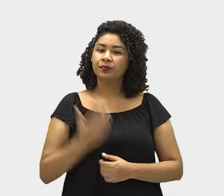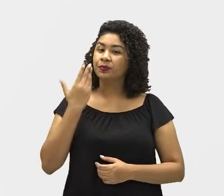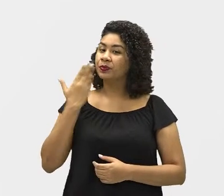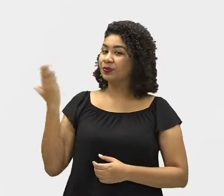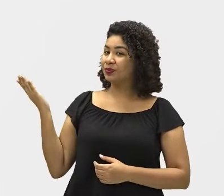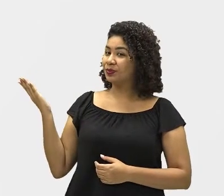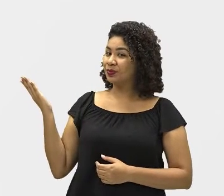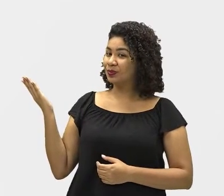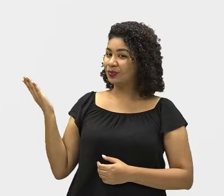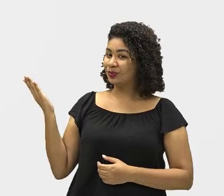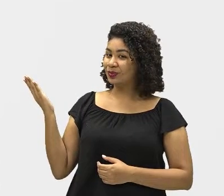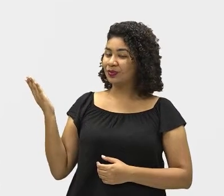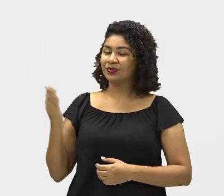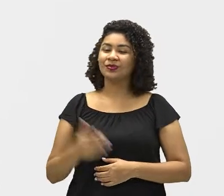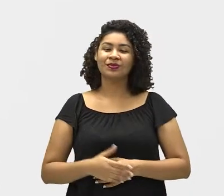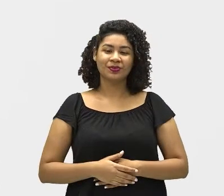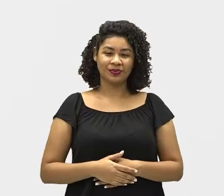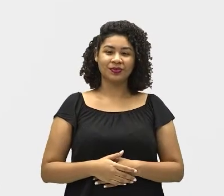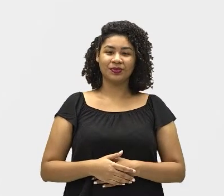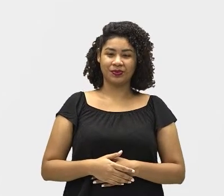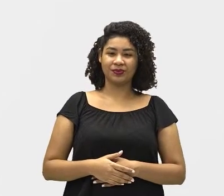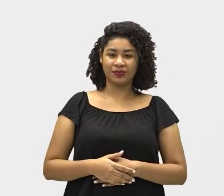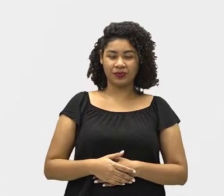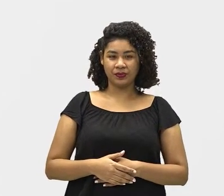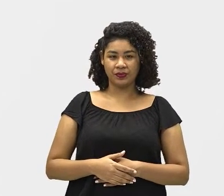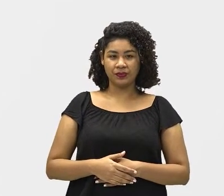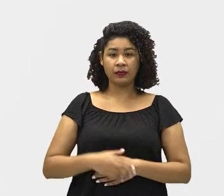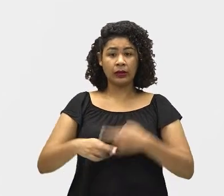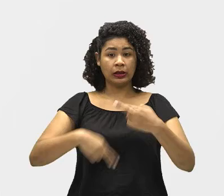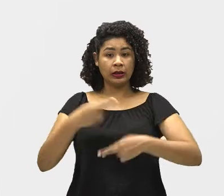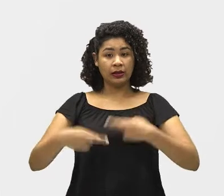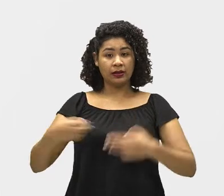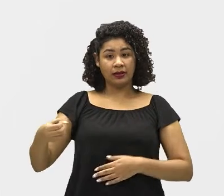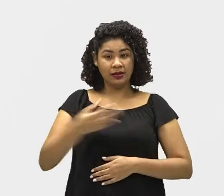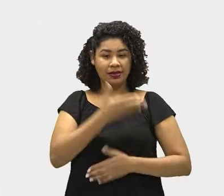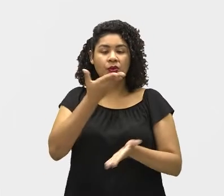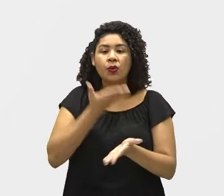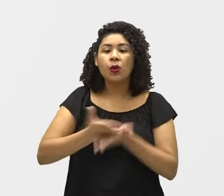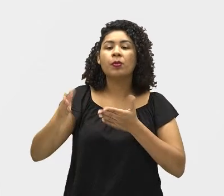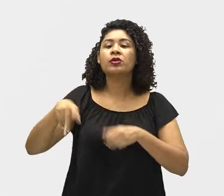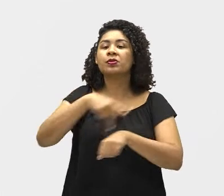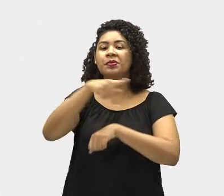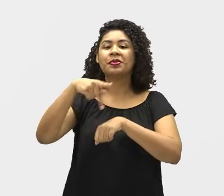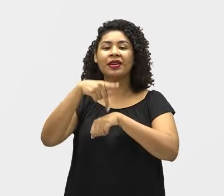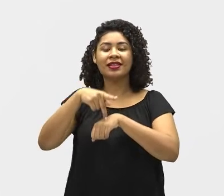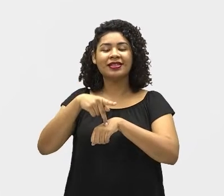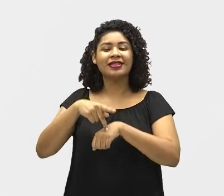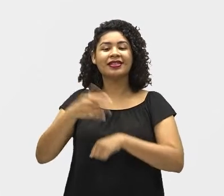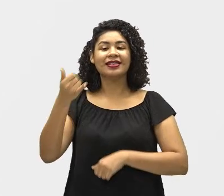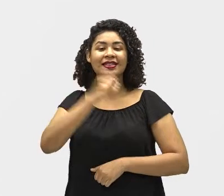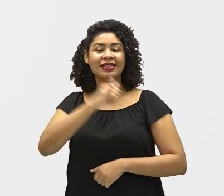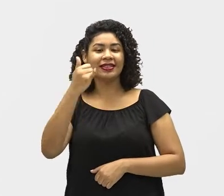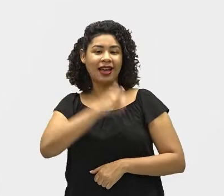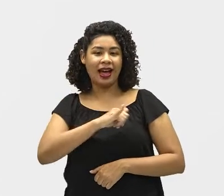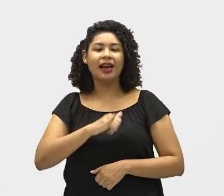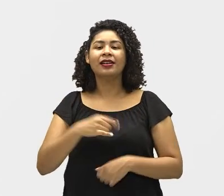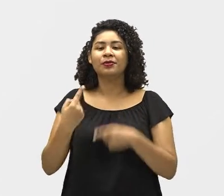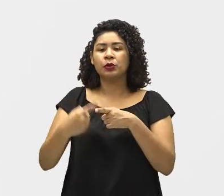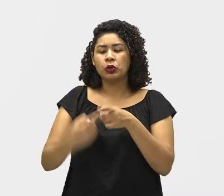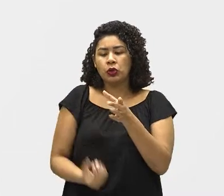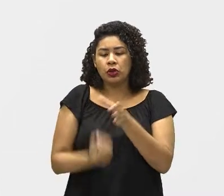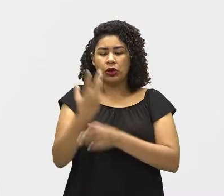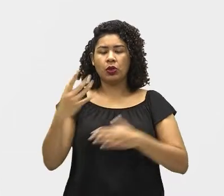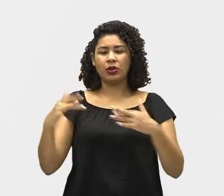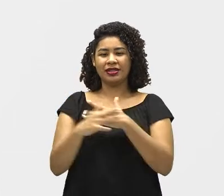Renascimento. O Renascimento originou-se na Itália, devido ao florescimento das cidades como Veneza,